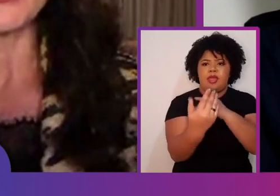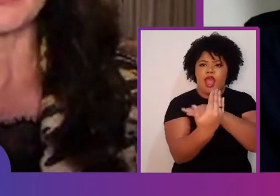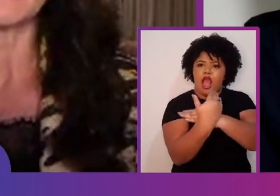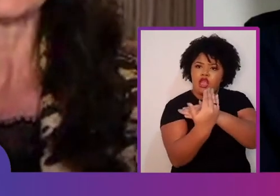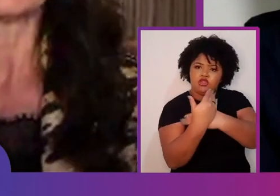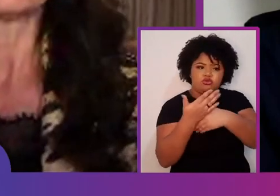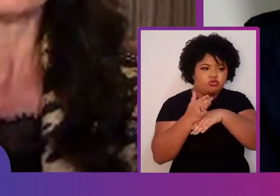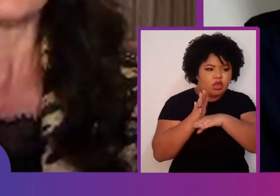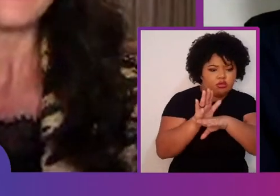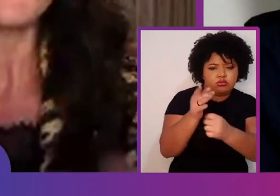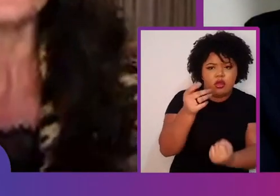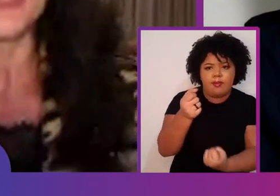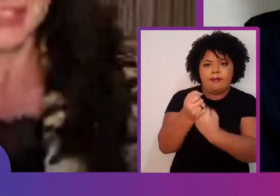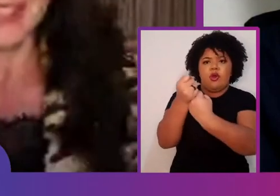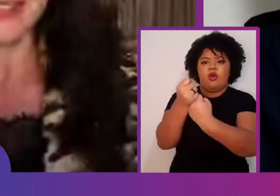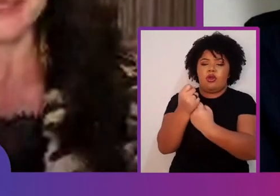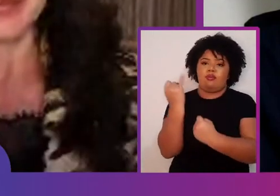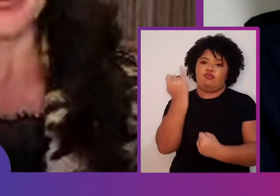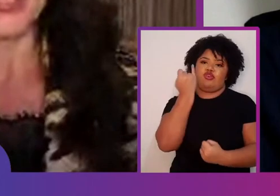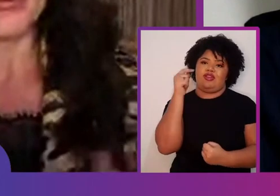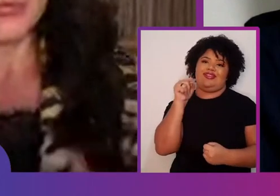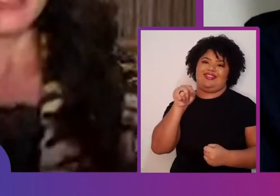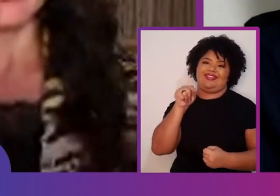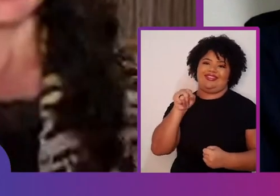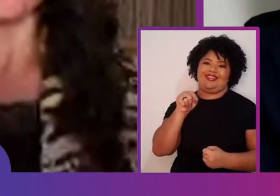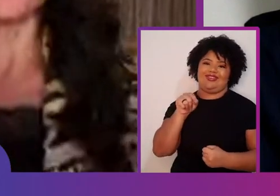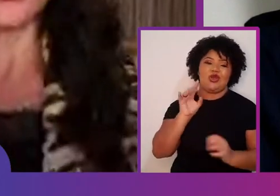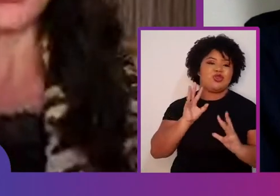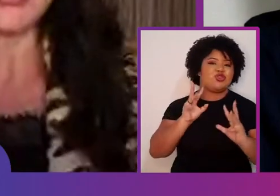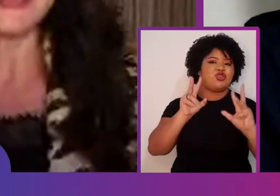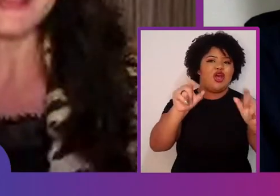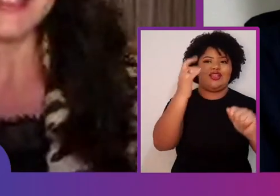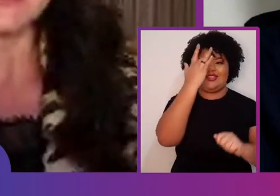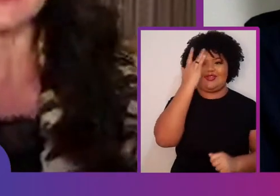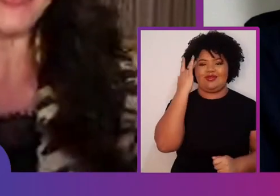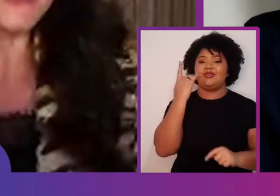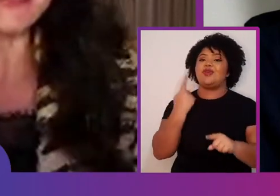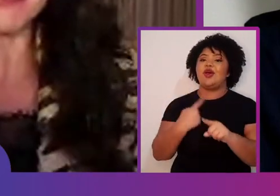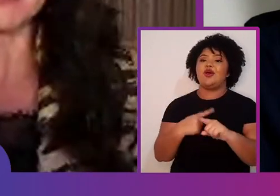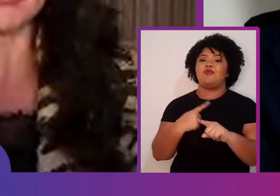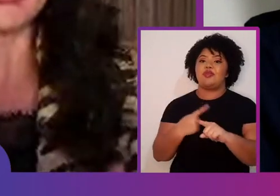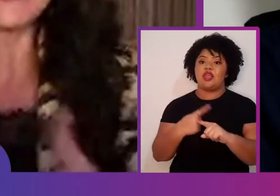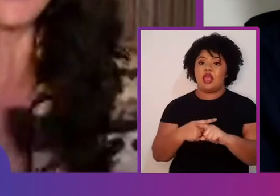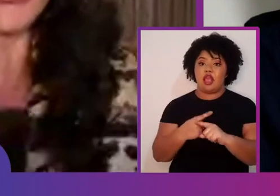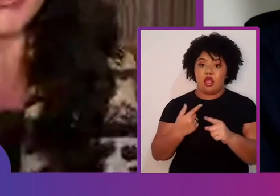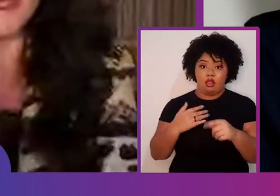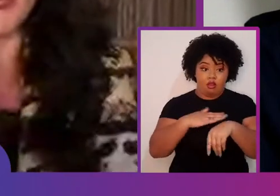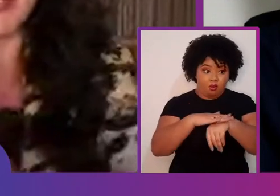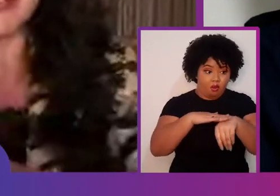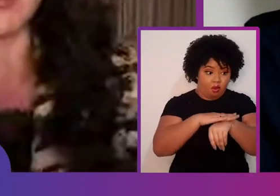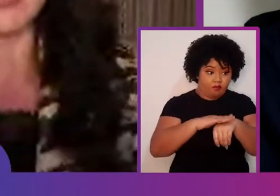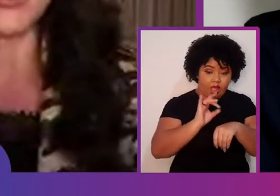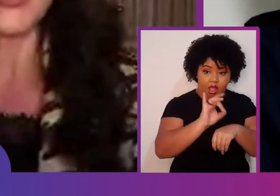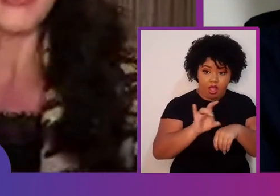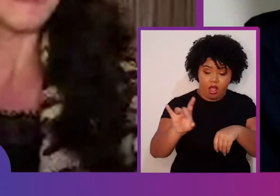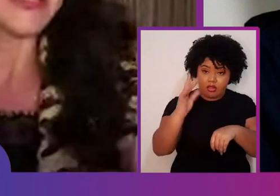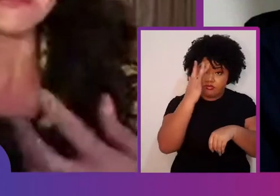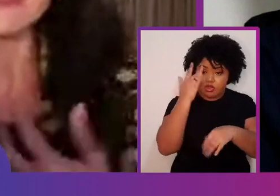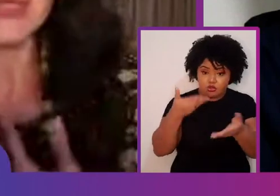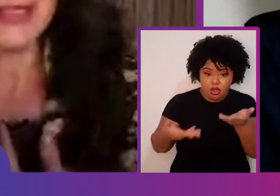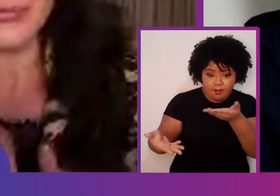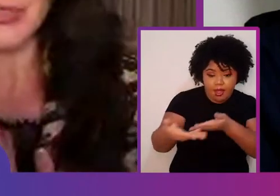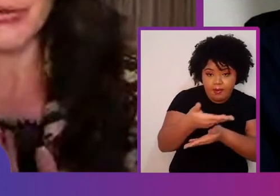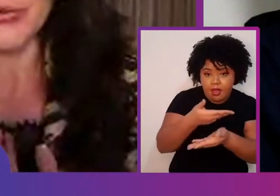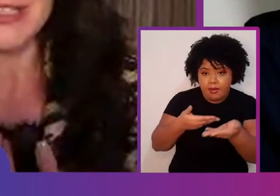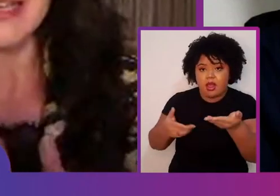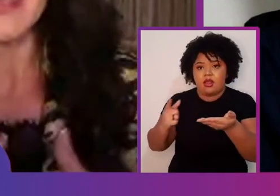gente está dizendo é, fale com todas, Isso é muito porque quando você importante. fala com todas, você distribui o seu conhecimento,